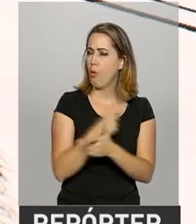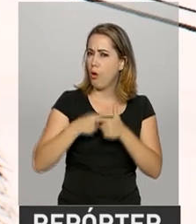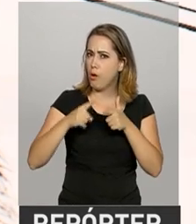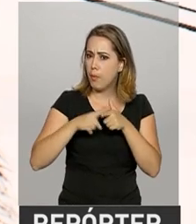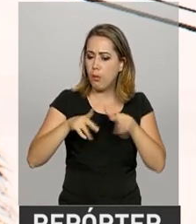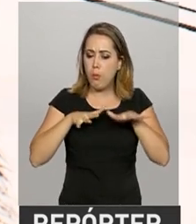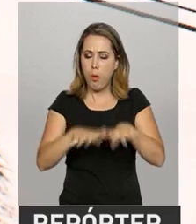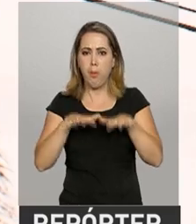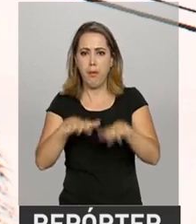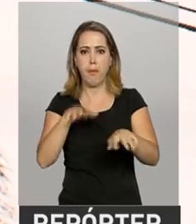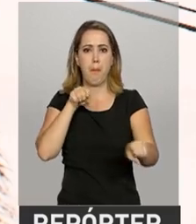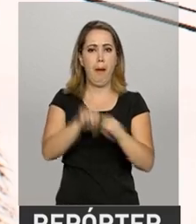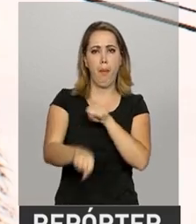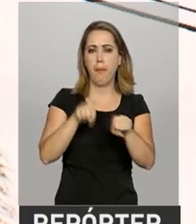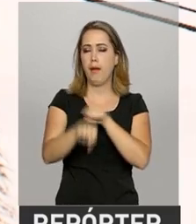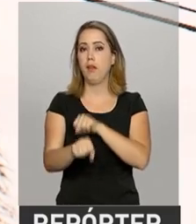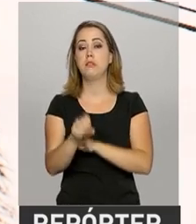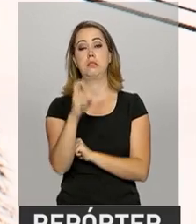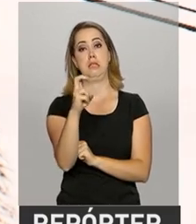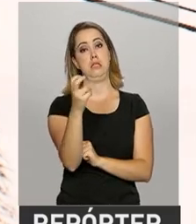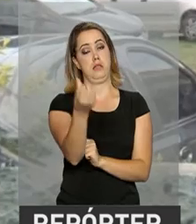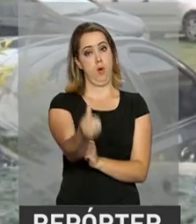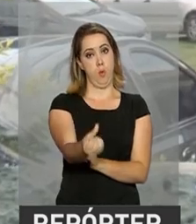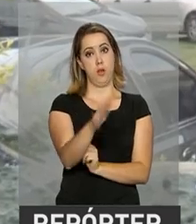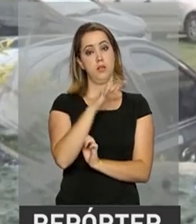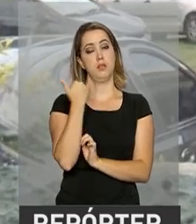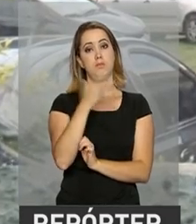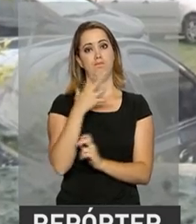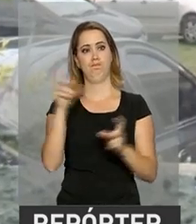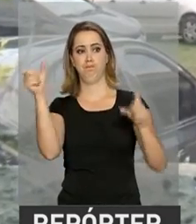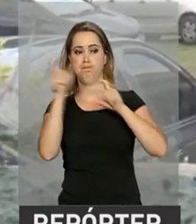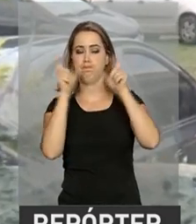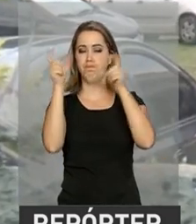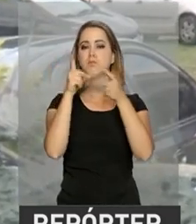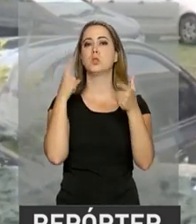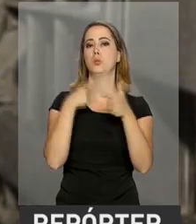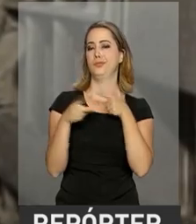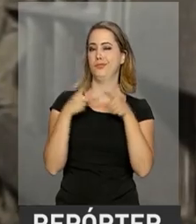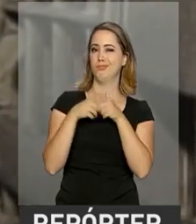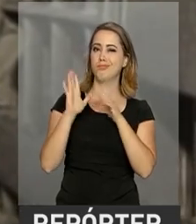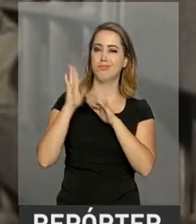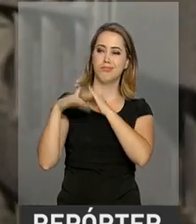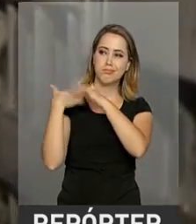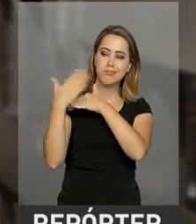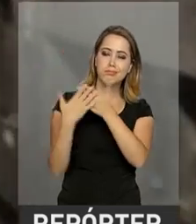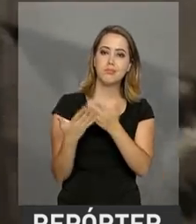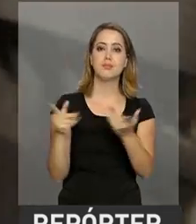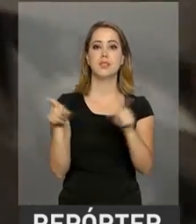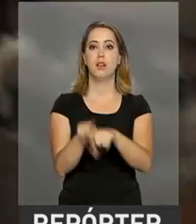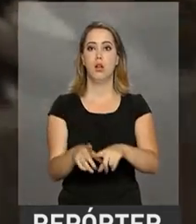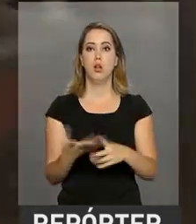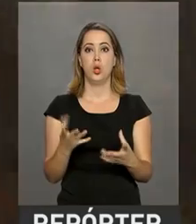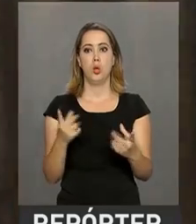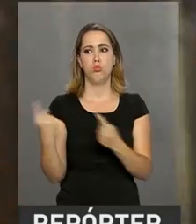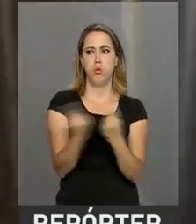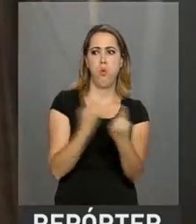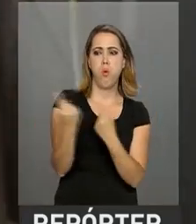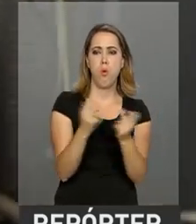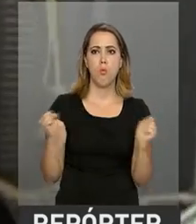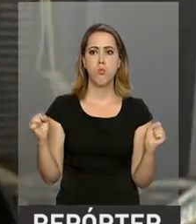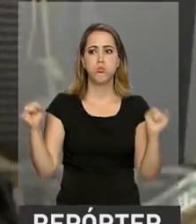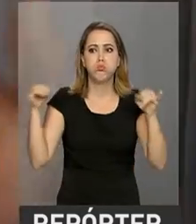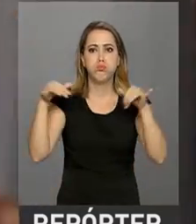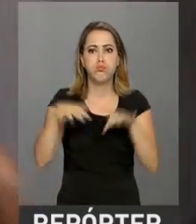Manaus que terminou com 56 mortos chama a atenção para um velho problema a superlotação do sistema penitenciário